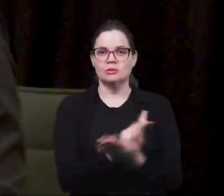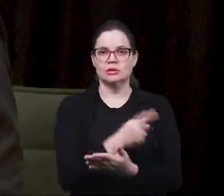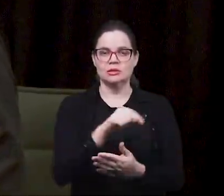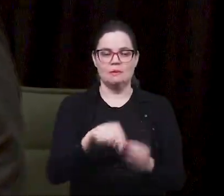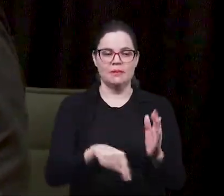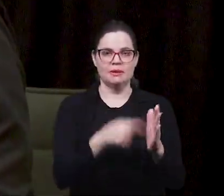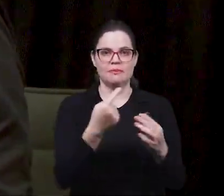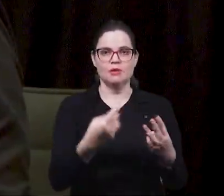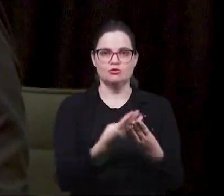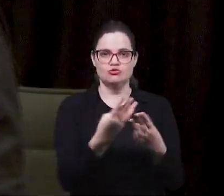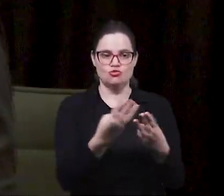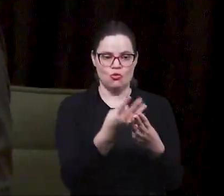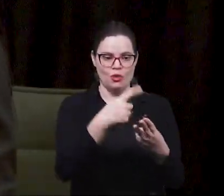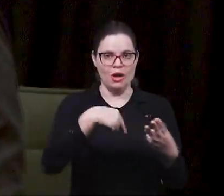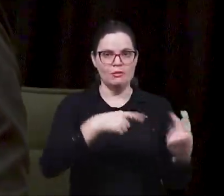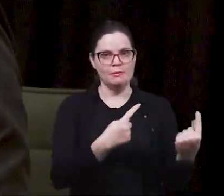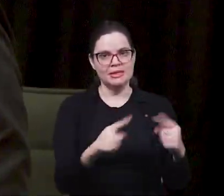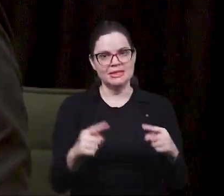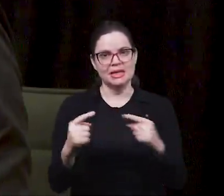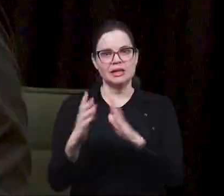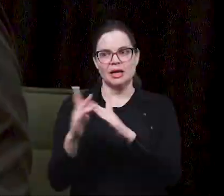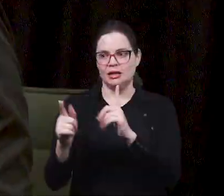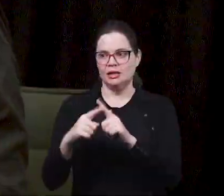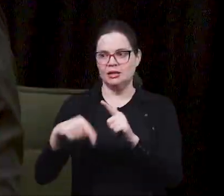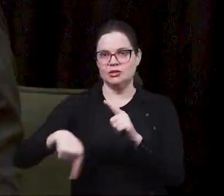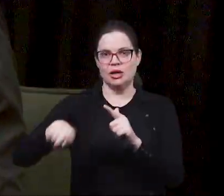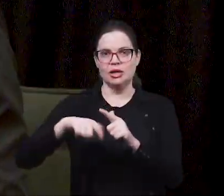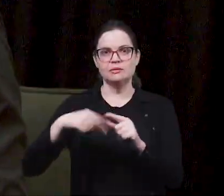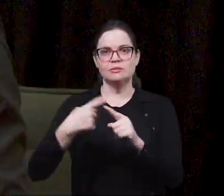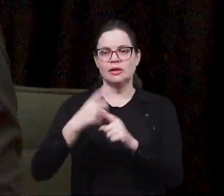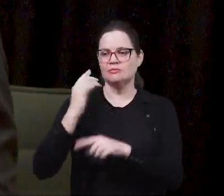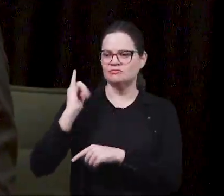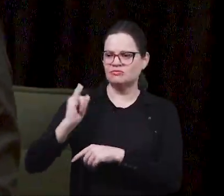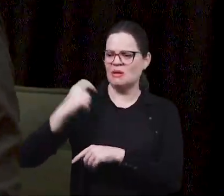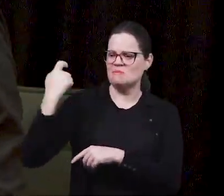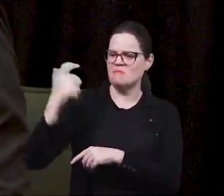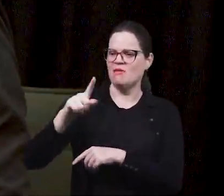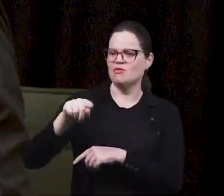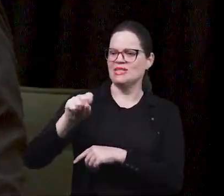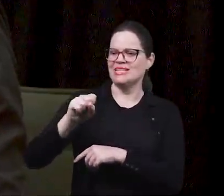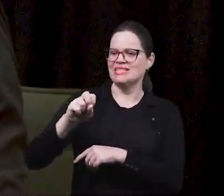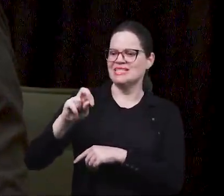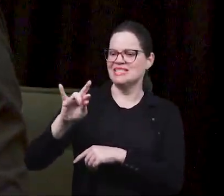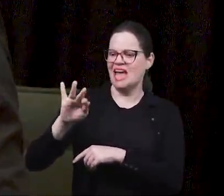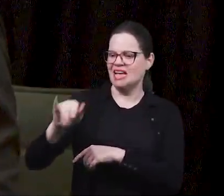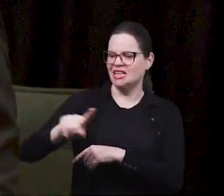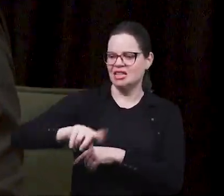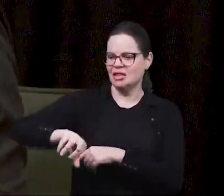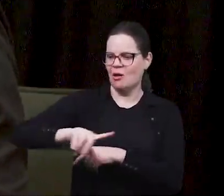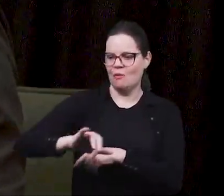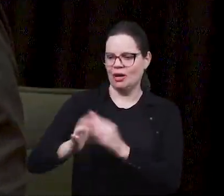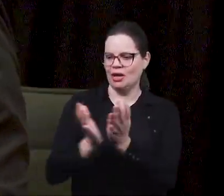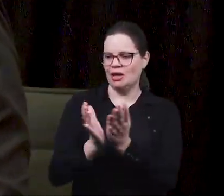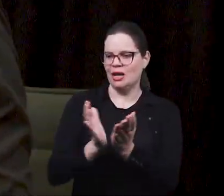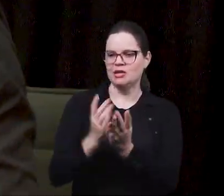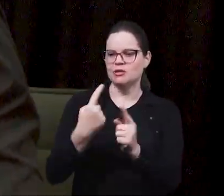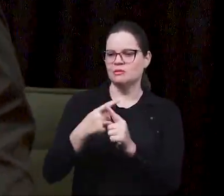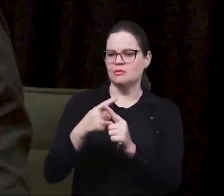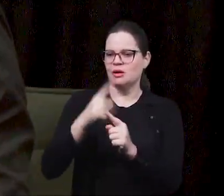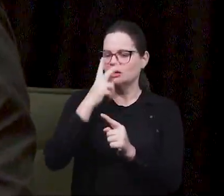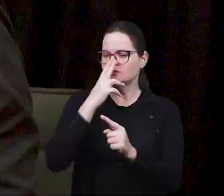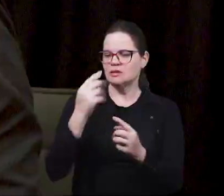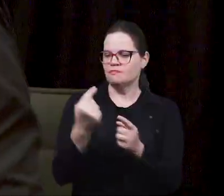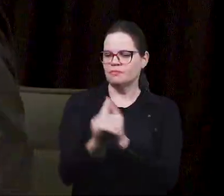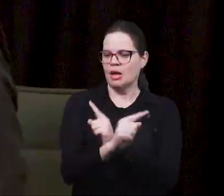judeus, né? Que perseguiam ali a igreja por ser uma seita cristã que não necessariamente se acomodava aos princípios